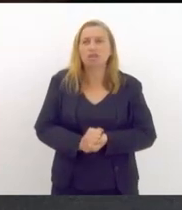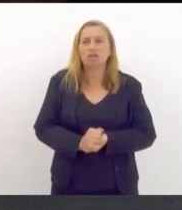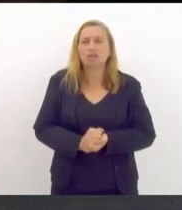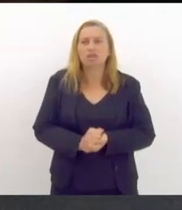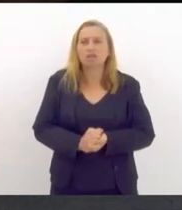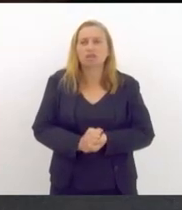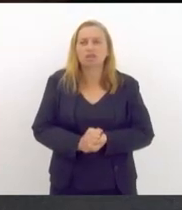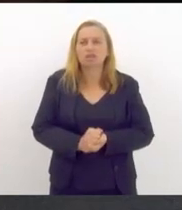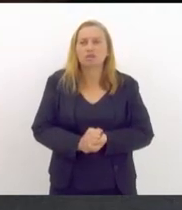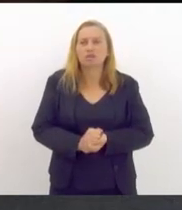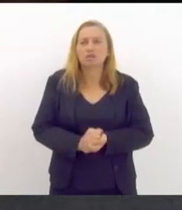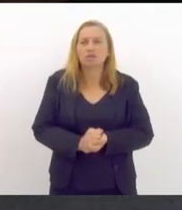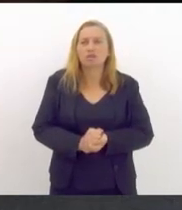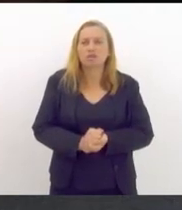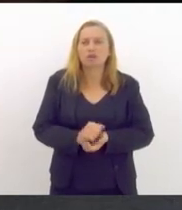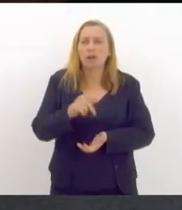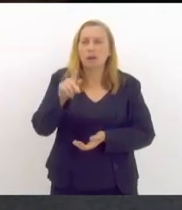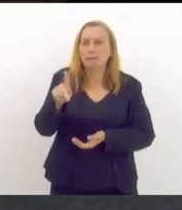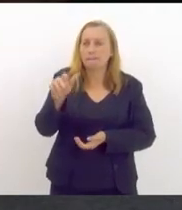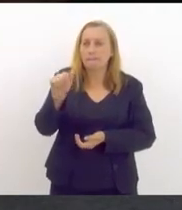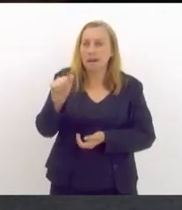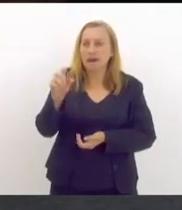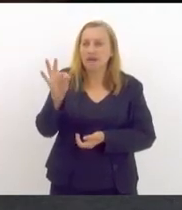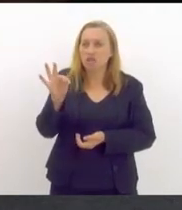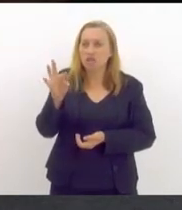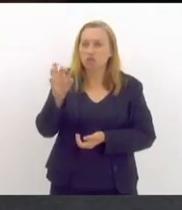sobre Patrocínio de carnaval